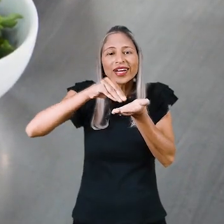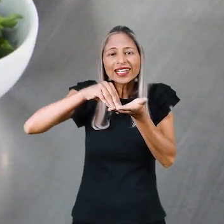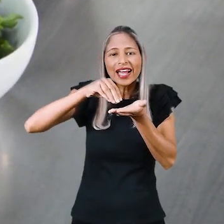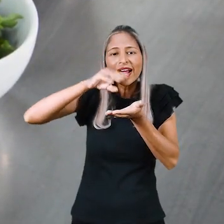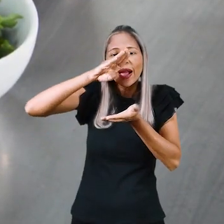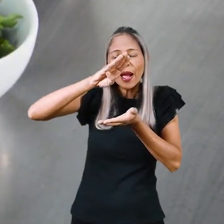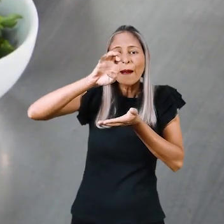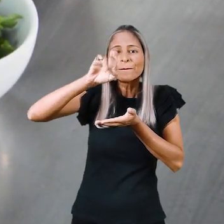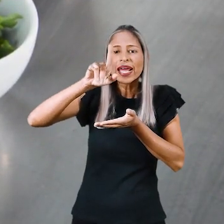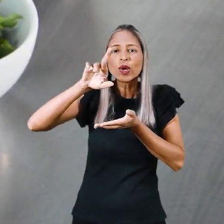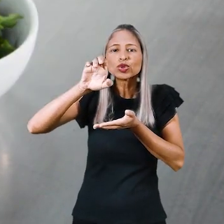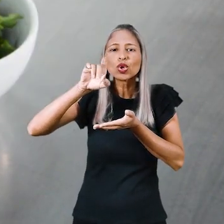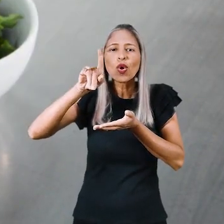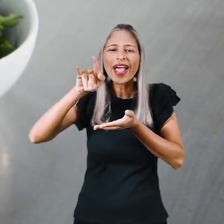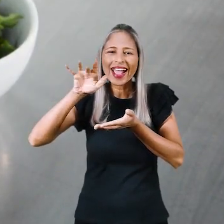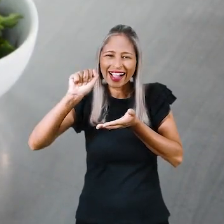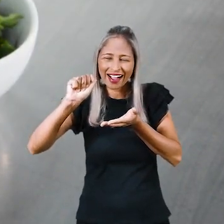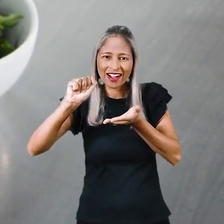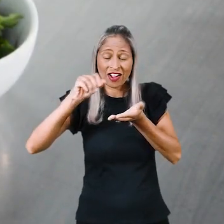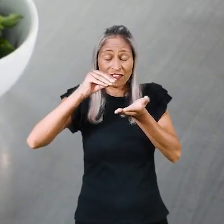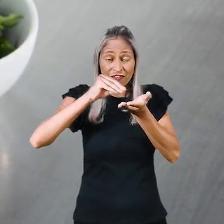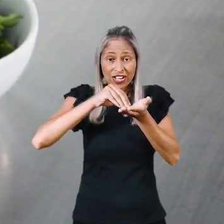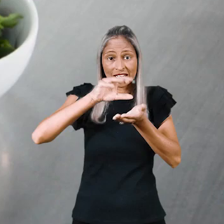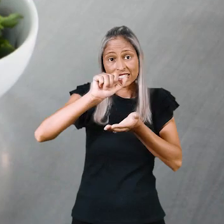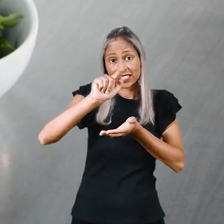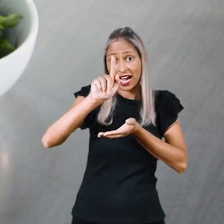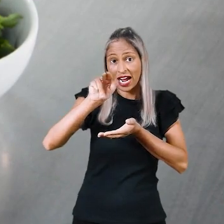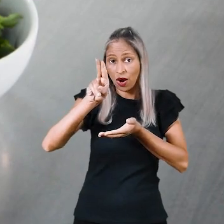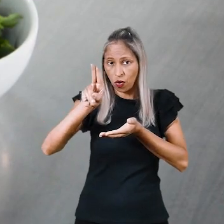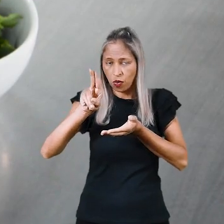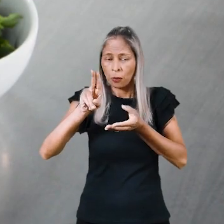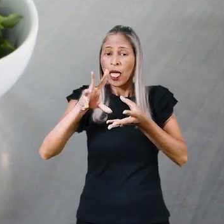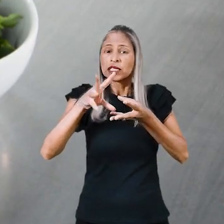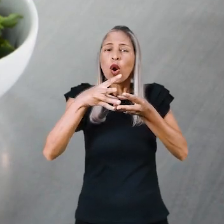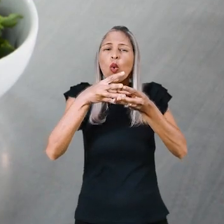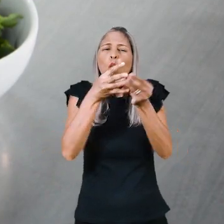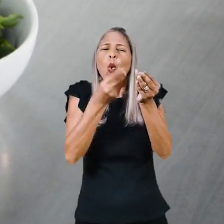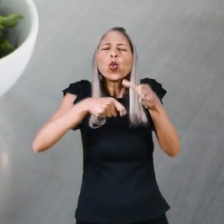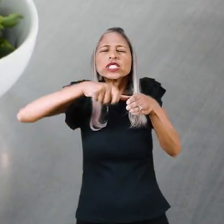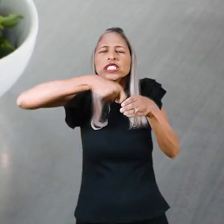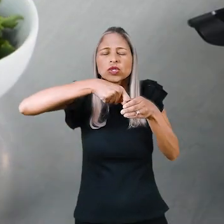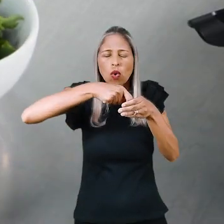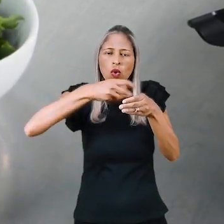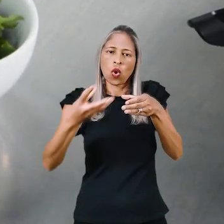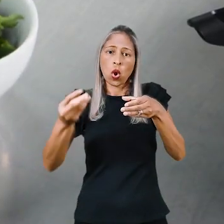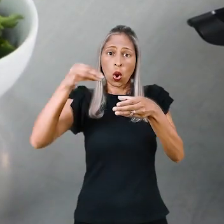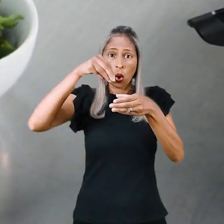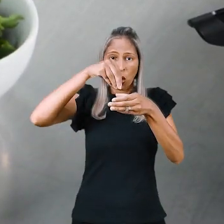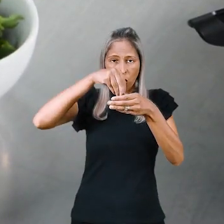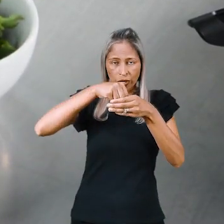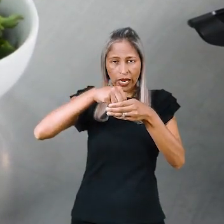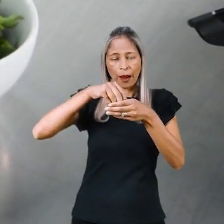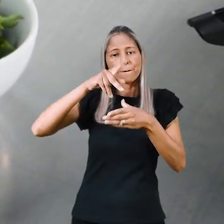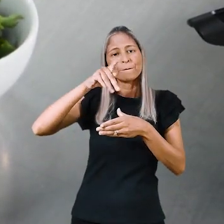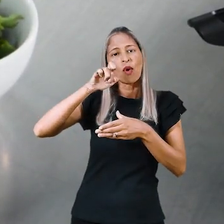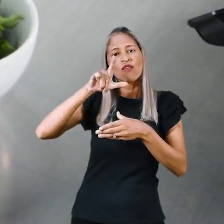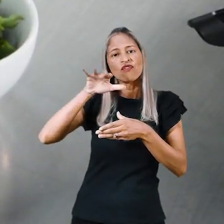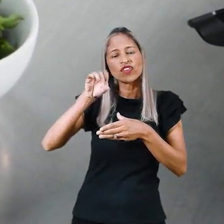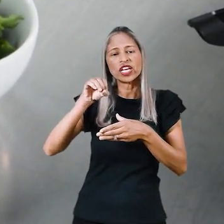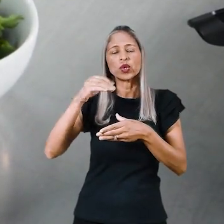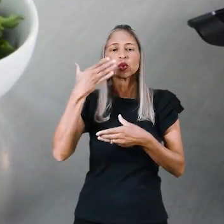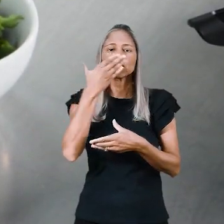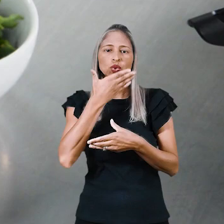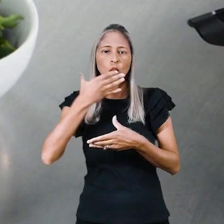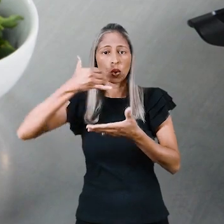punk, que é a beldroega. Aqui eu fiz o angu, porém não tão cozido. Adicionei o polvilho